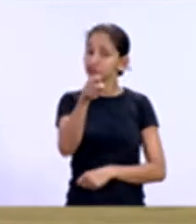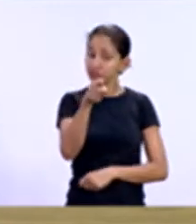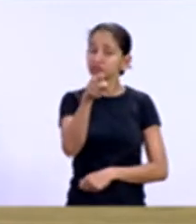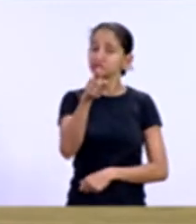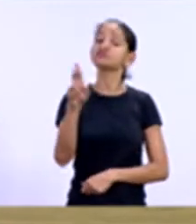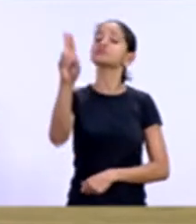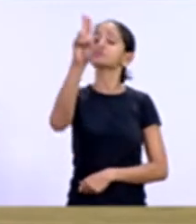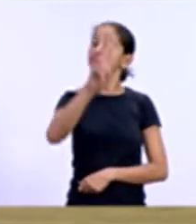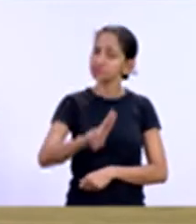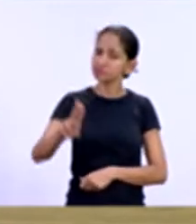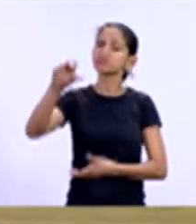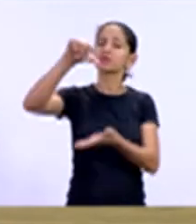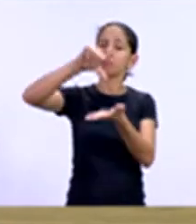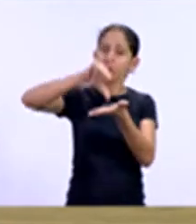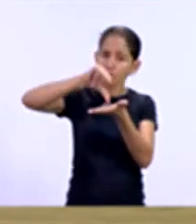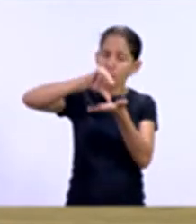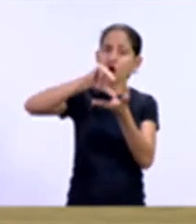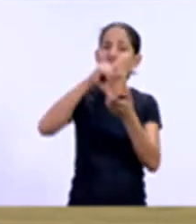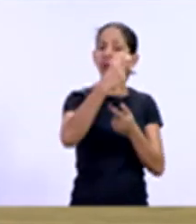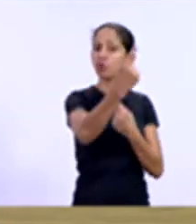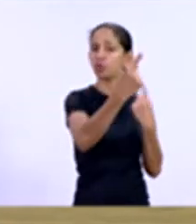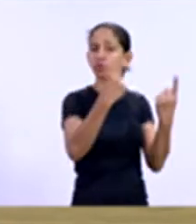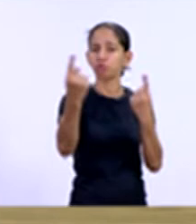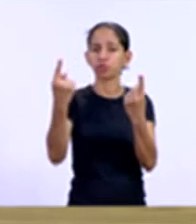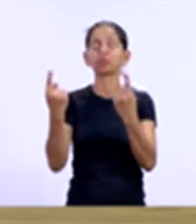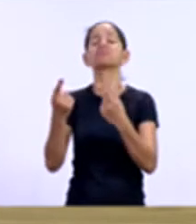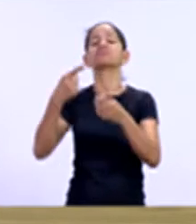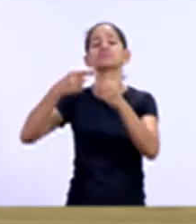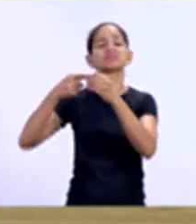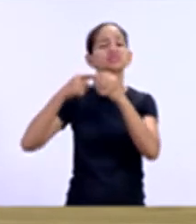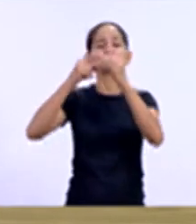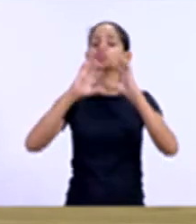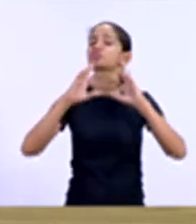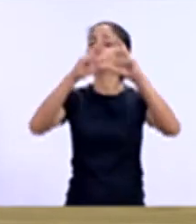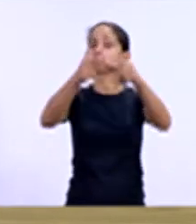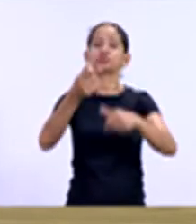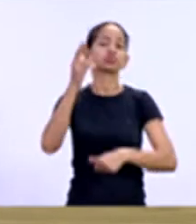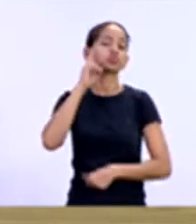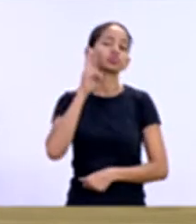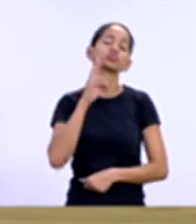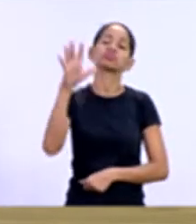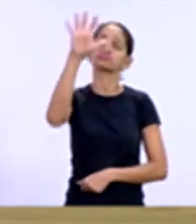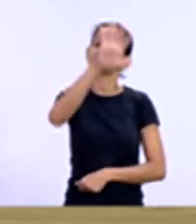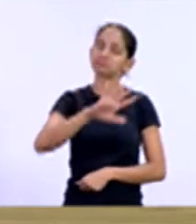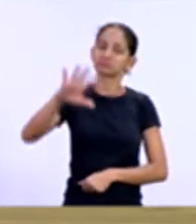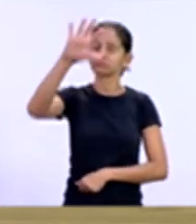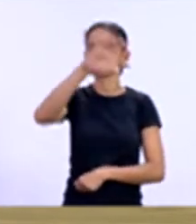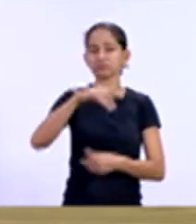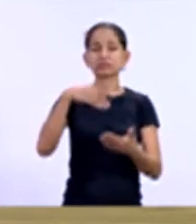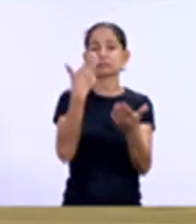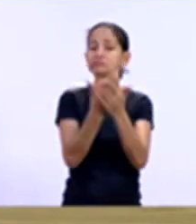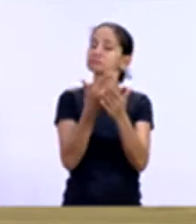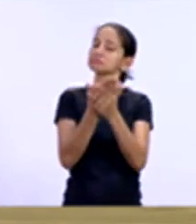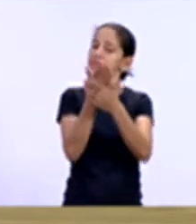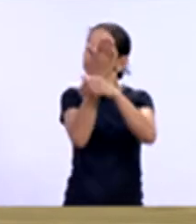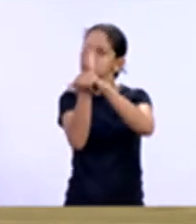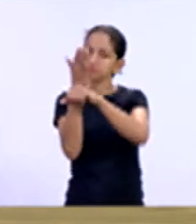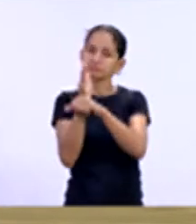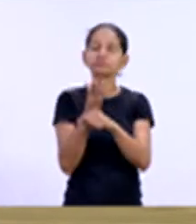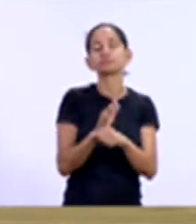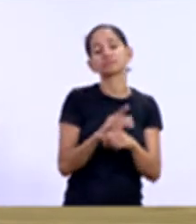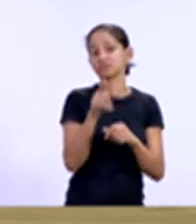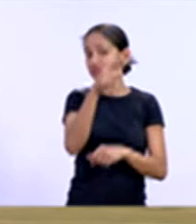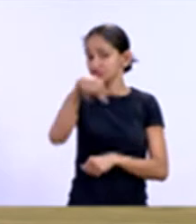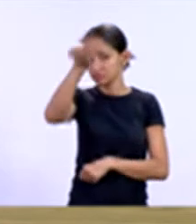grupos, entre os polos aí, e para trocar essa informação, para preparar grupo, para estudar para uma atividade avaliativa.